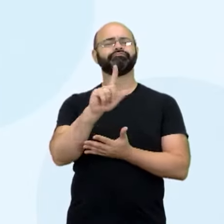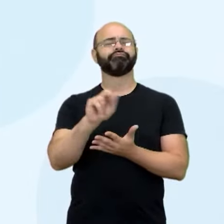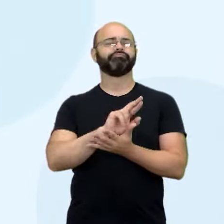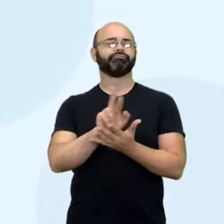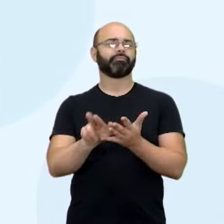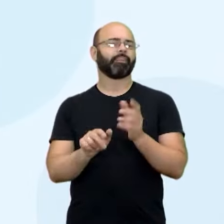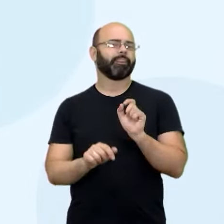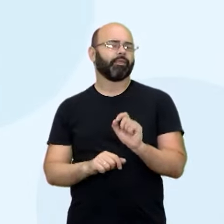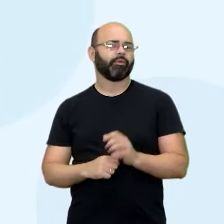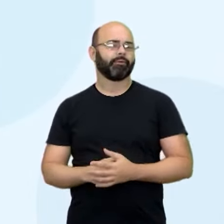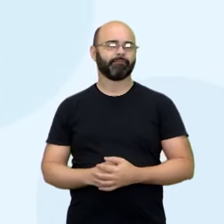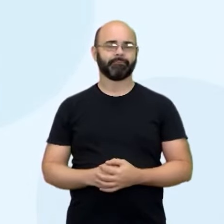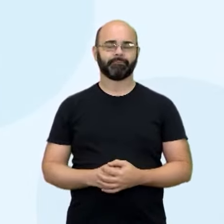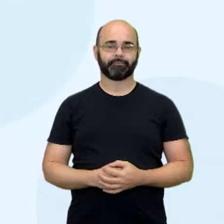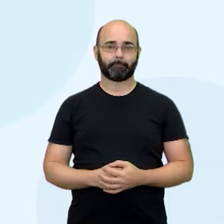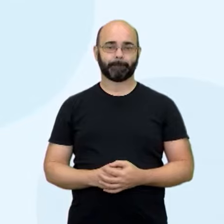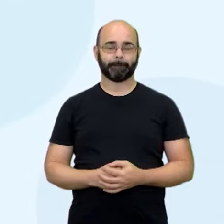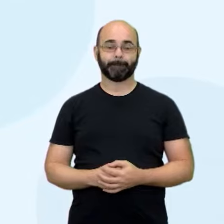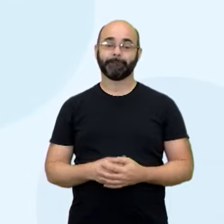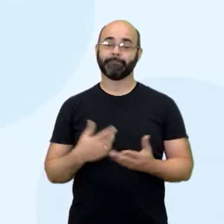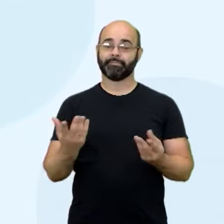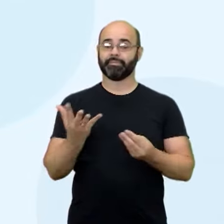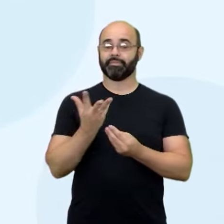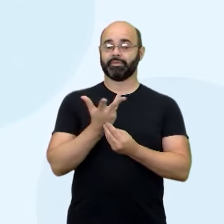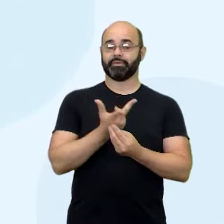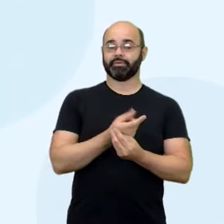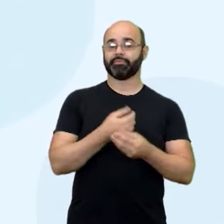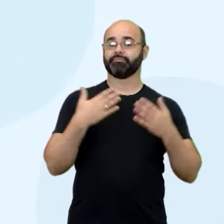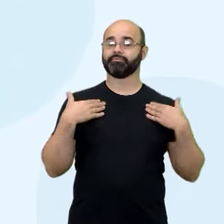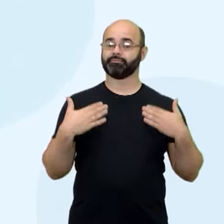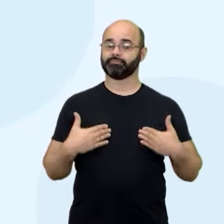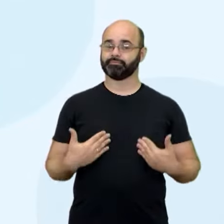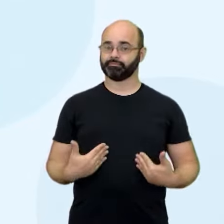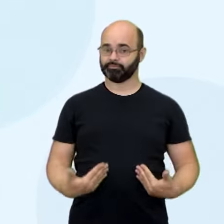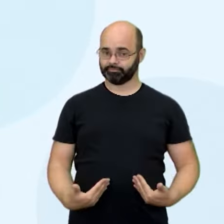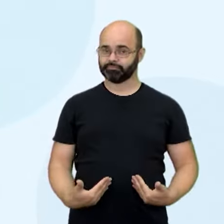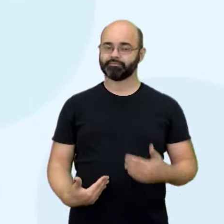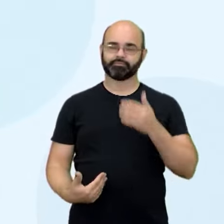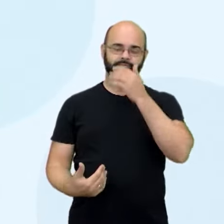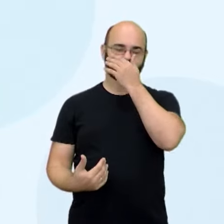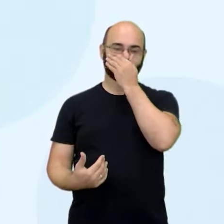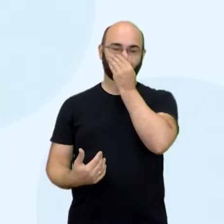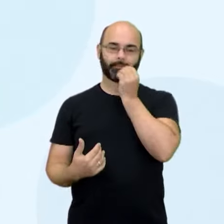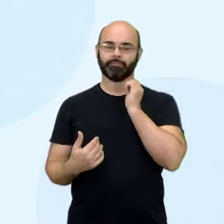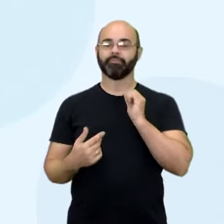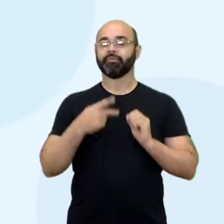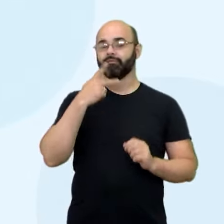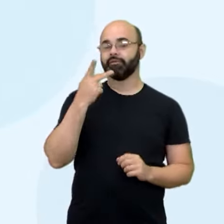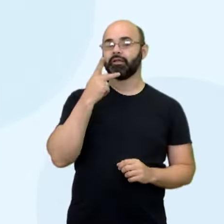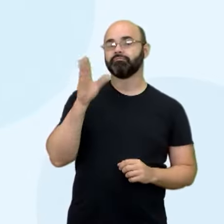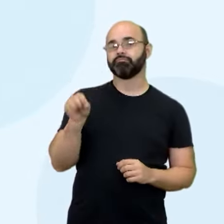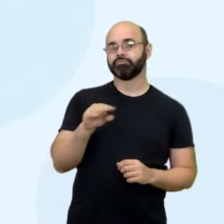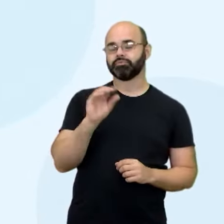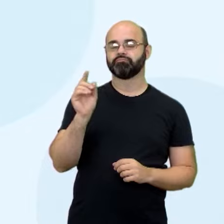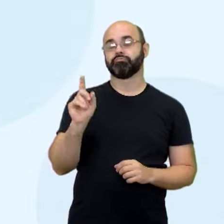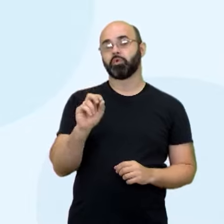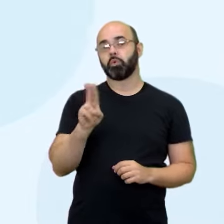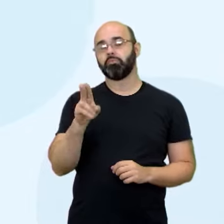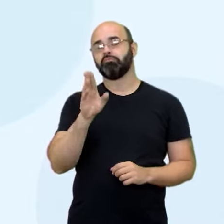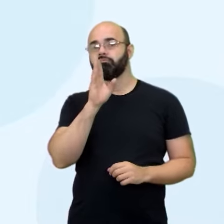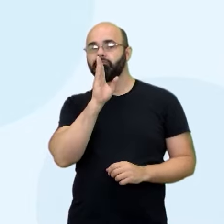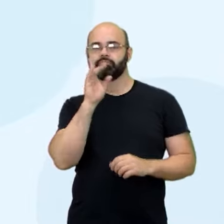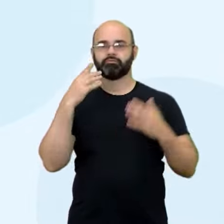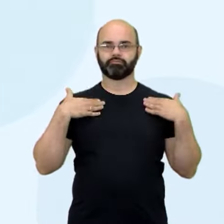sobre a linguagem artísticas, corporais, verbais, não verbais, levando em conta, então, o